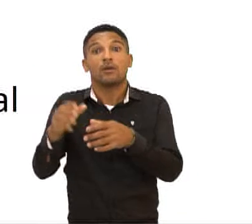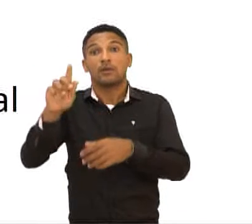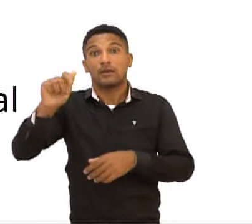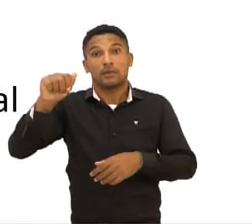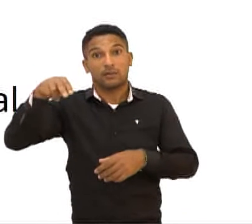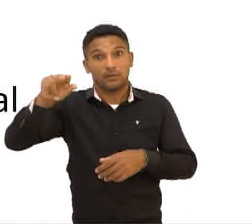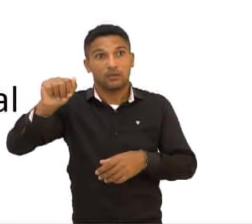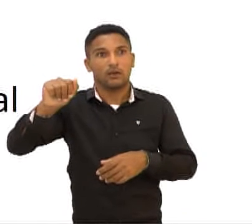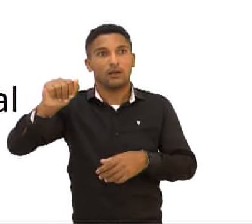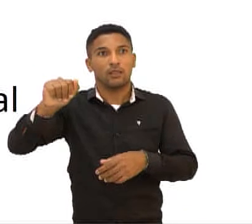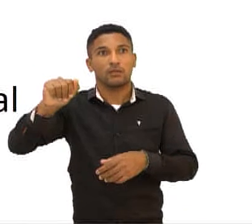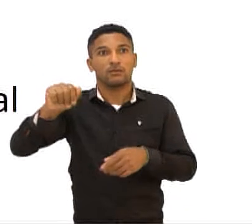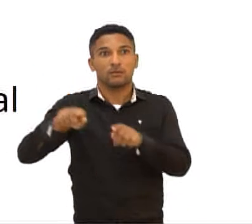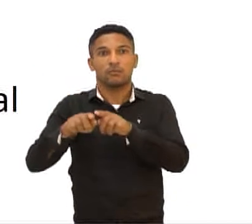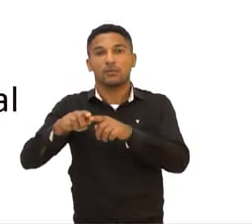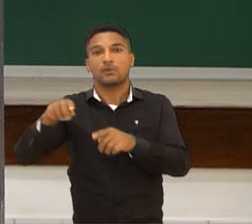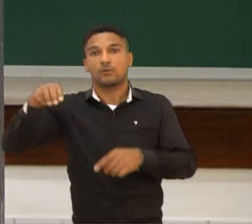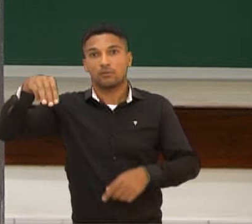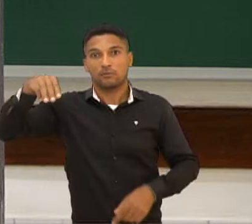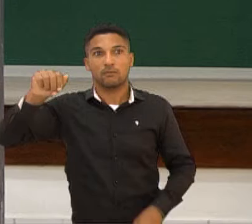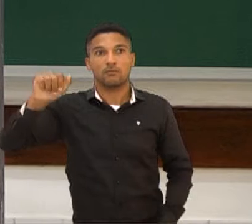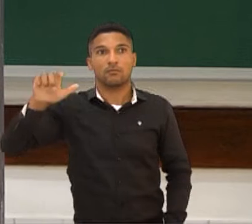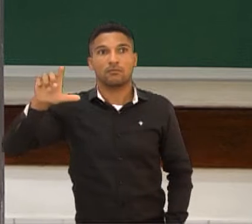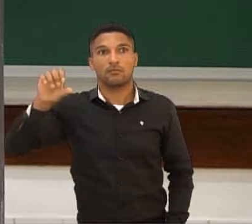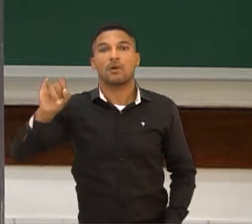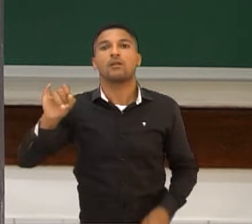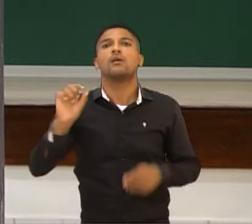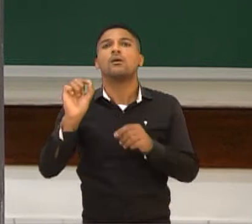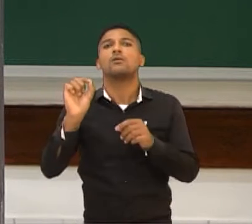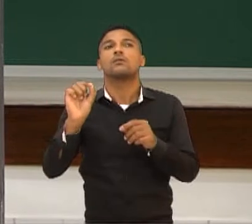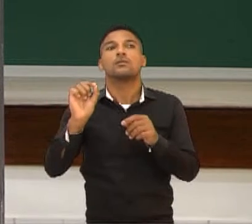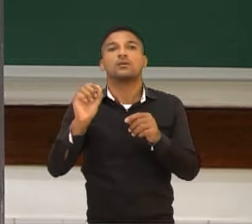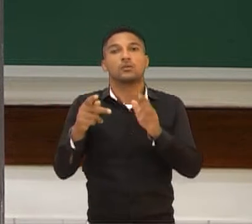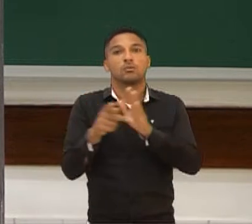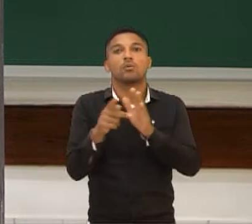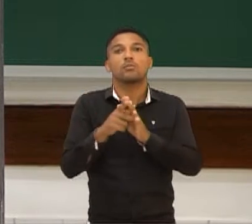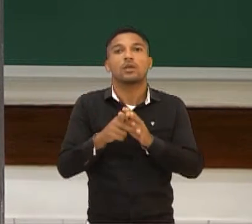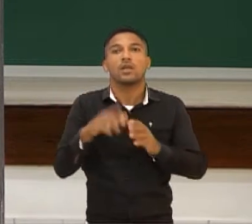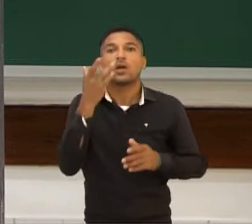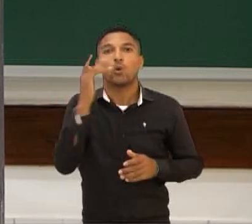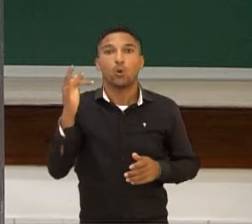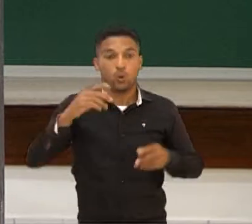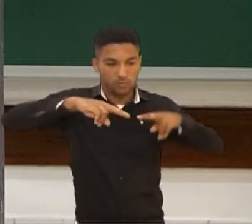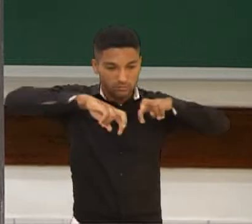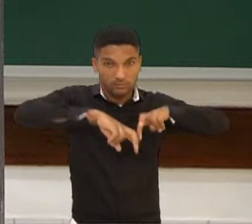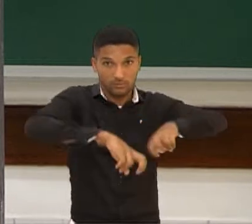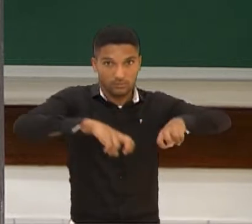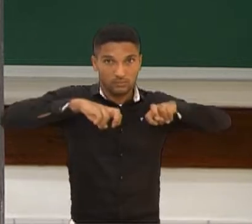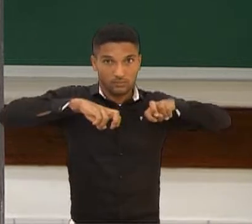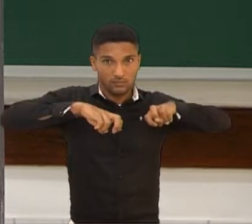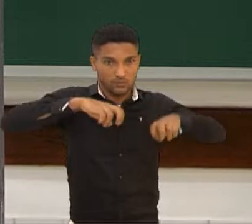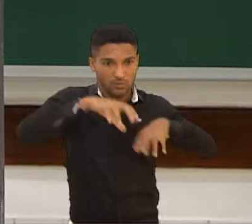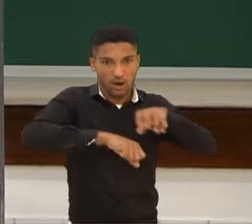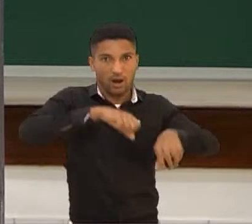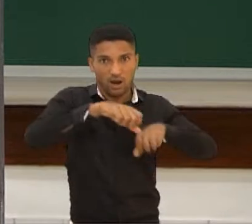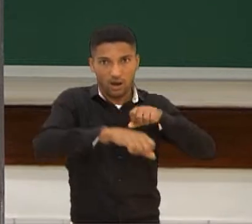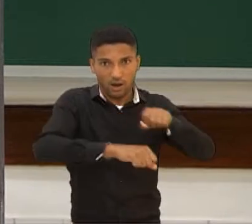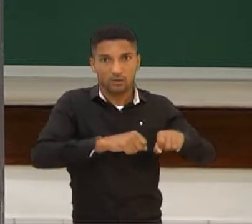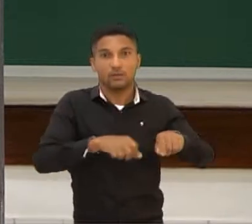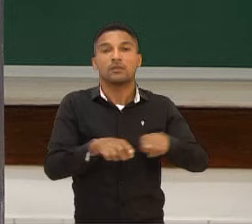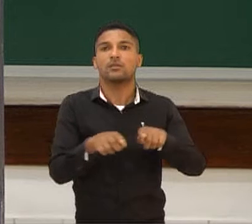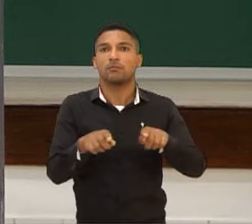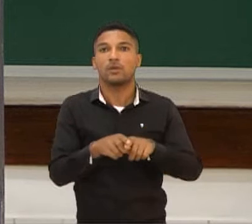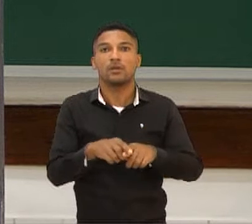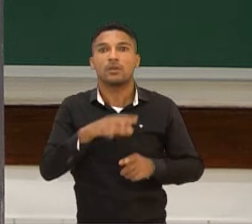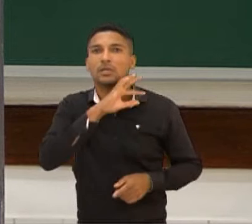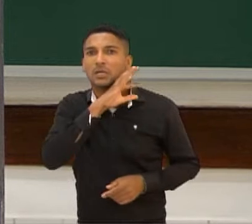grande destaque do Império de Gana era a extração do ouro. Eles ostentavam ouro, até os animais usavam colheiras, né?